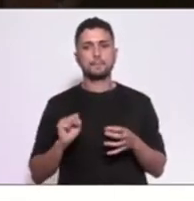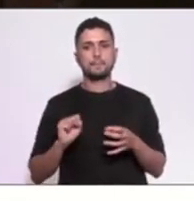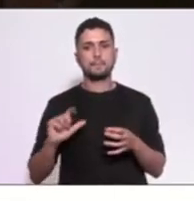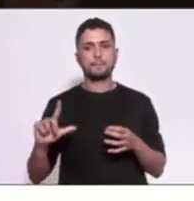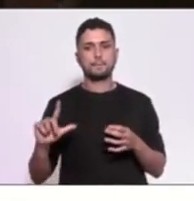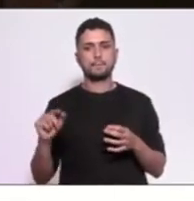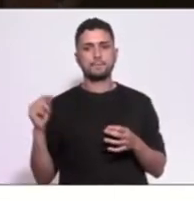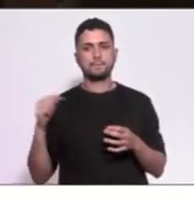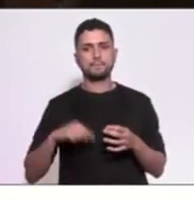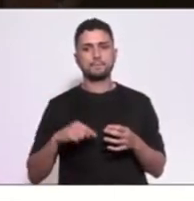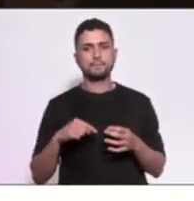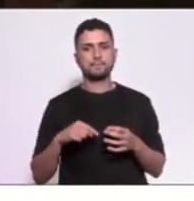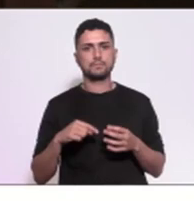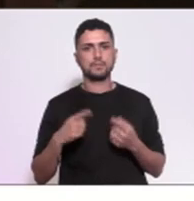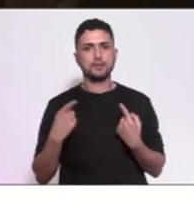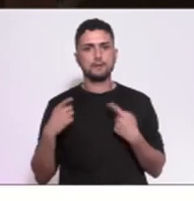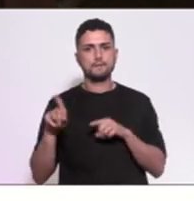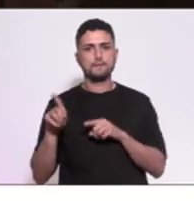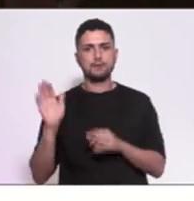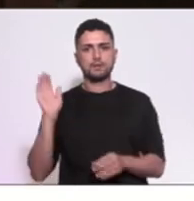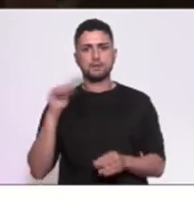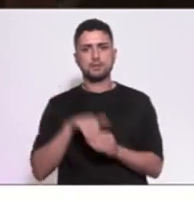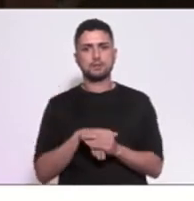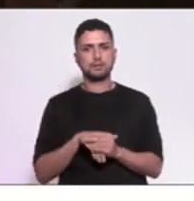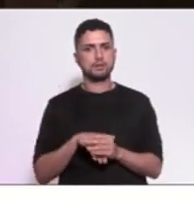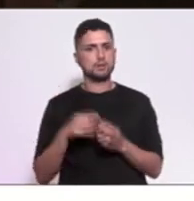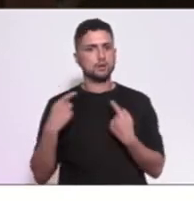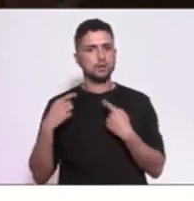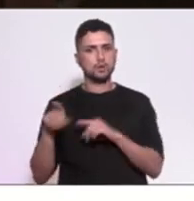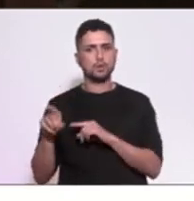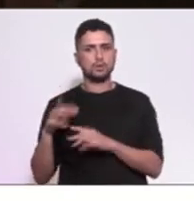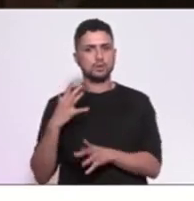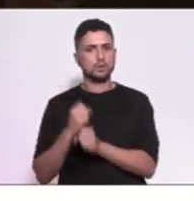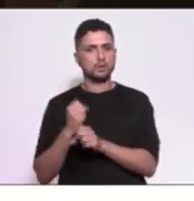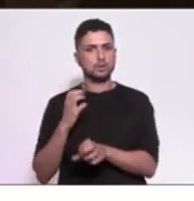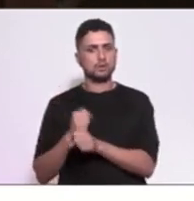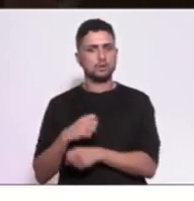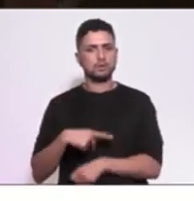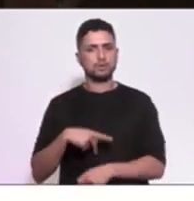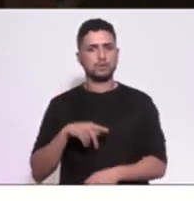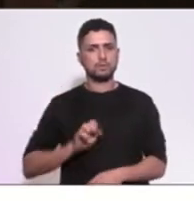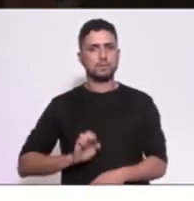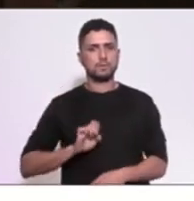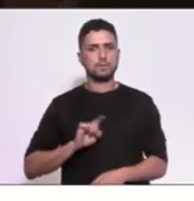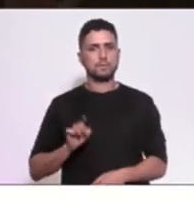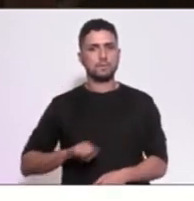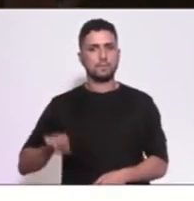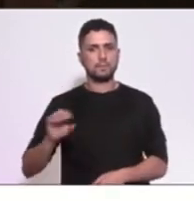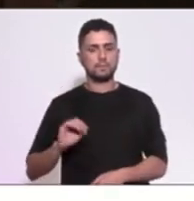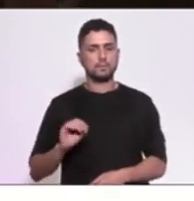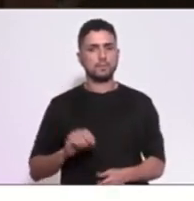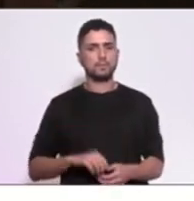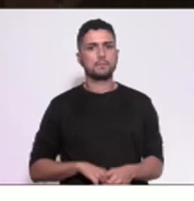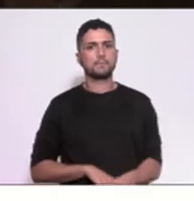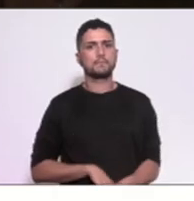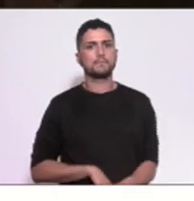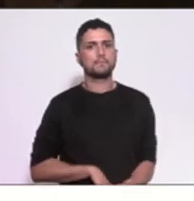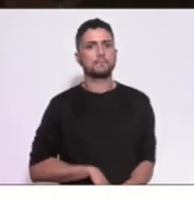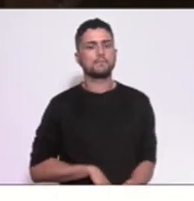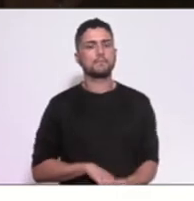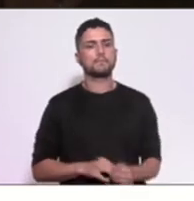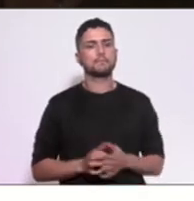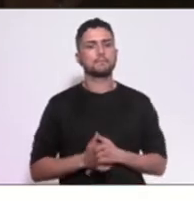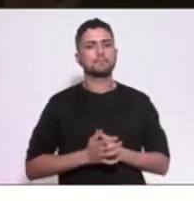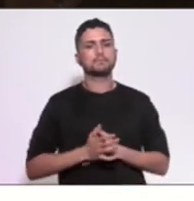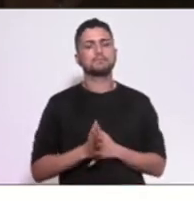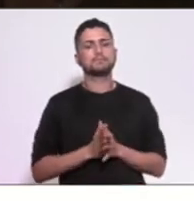que é para votar contrariamente às contas do governador Pezão. E encaminho dessa forma,